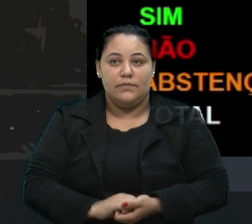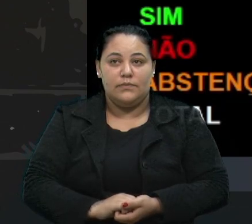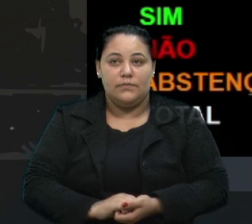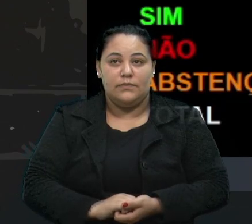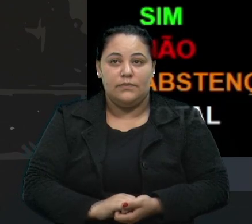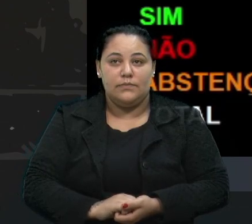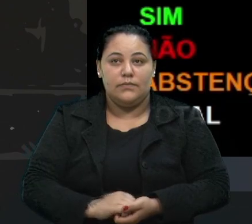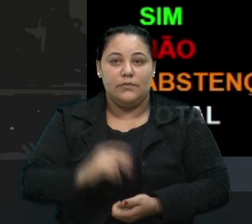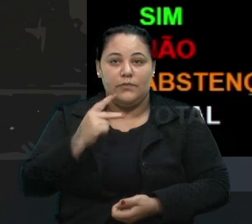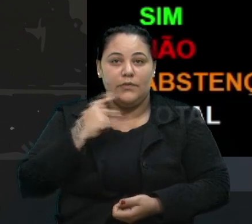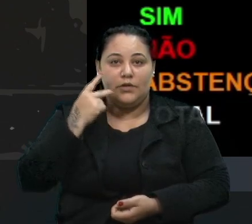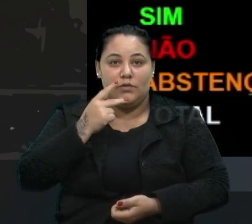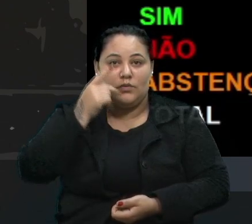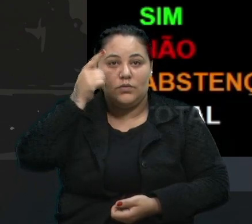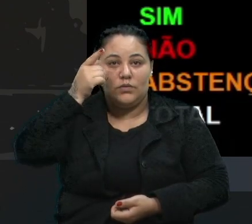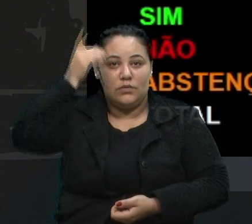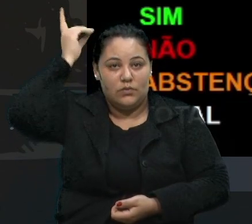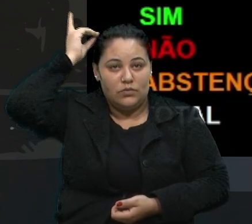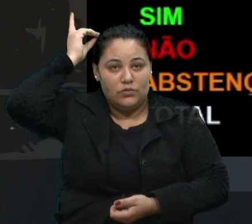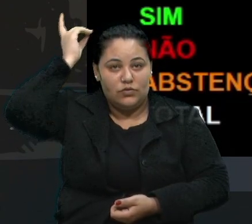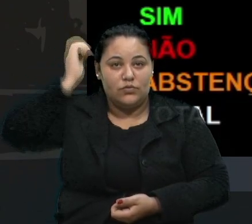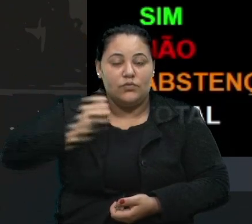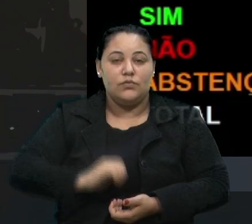Vereador Lucas Gil.